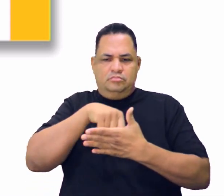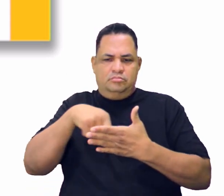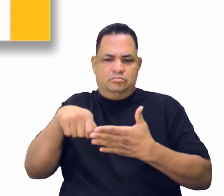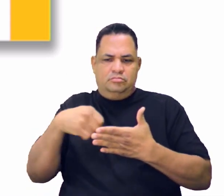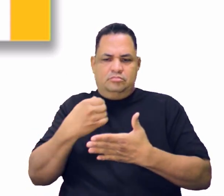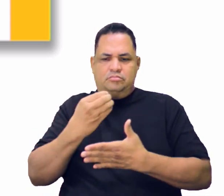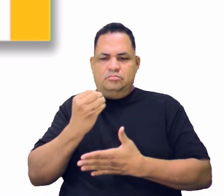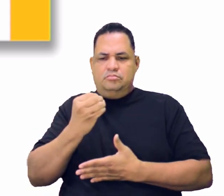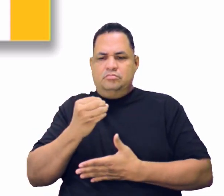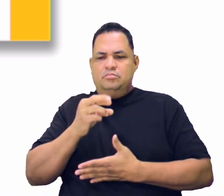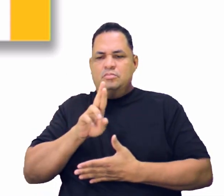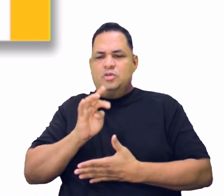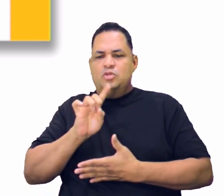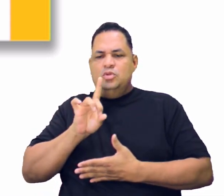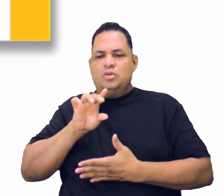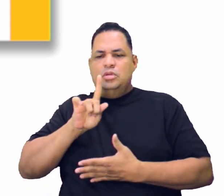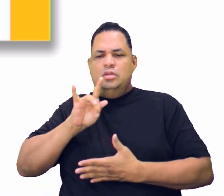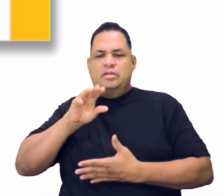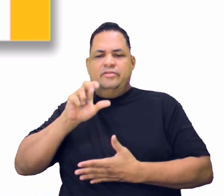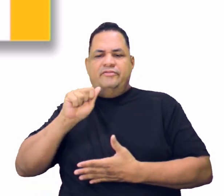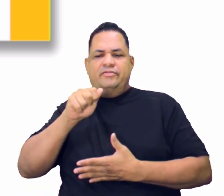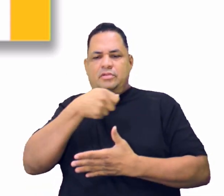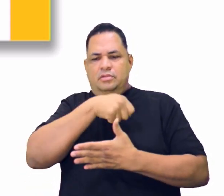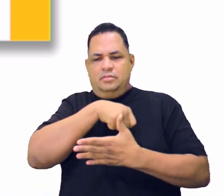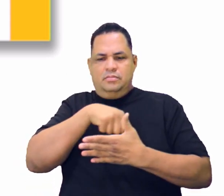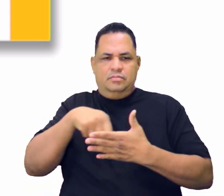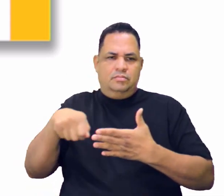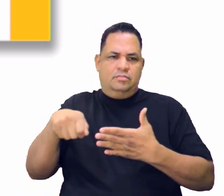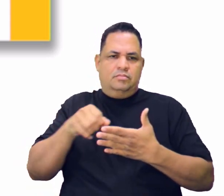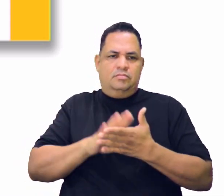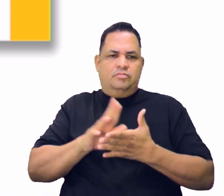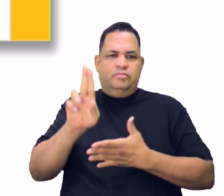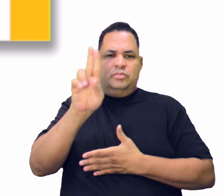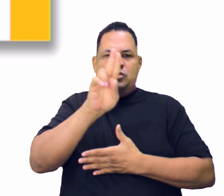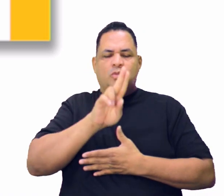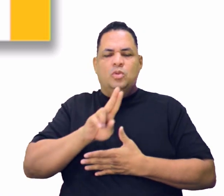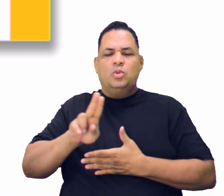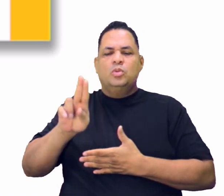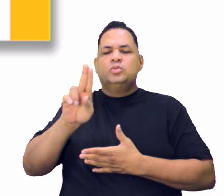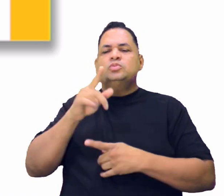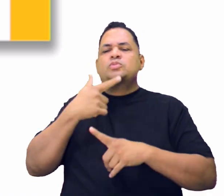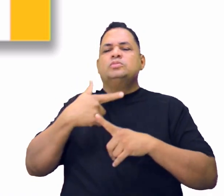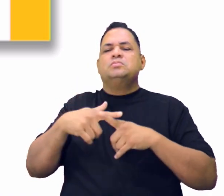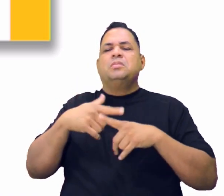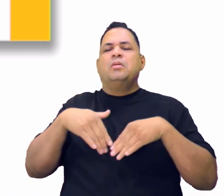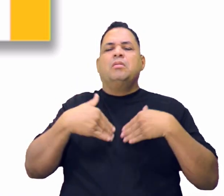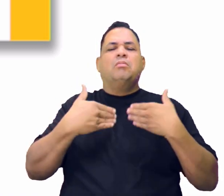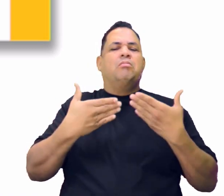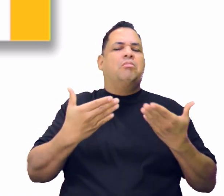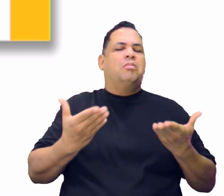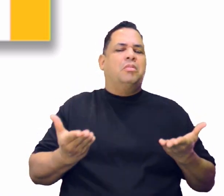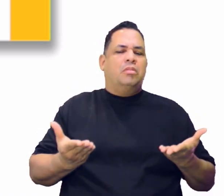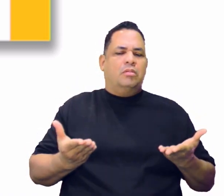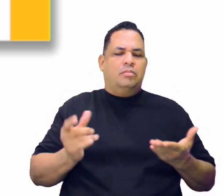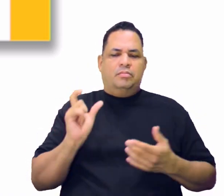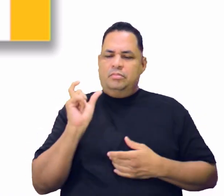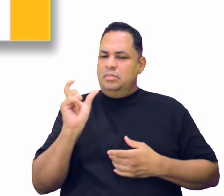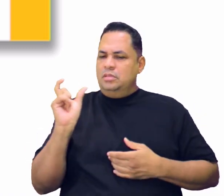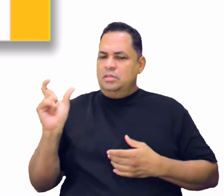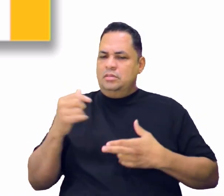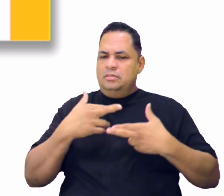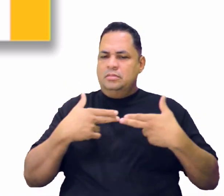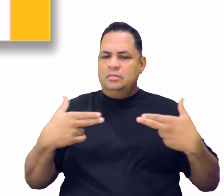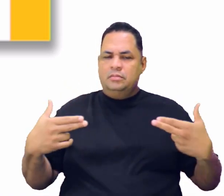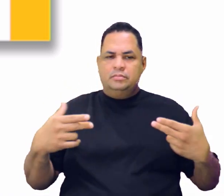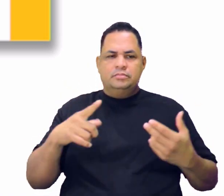ortografia, né? Do nivelamento, a primeira. Emprego de certas palavras. Quais são as palavras, né?